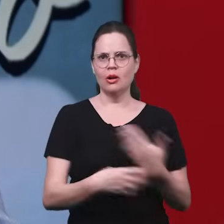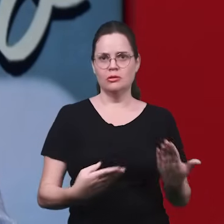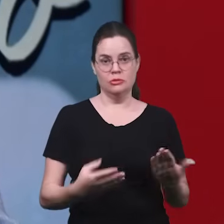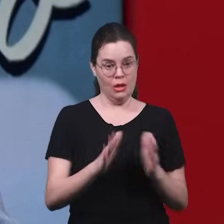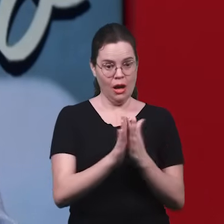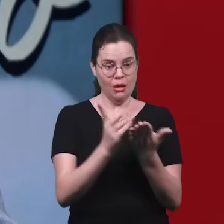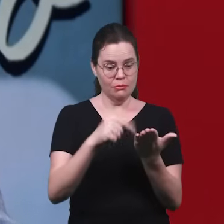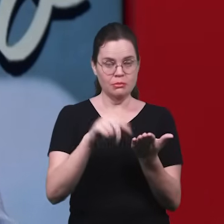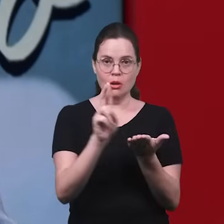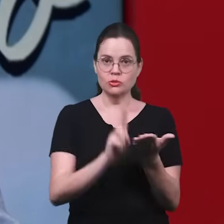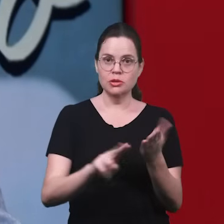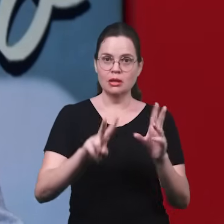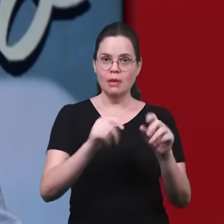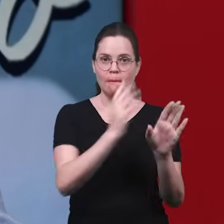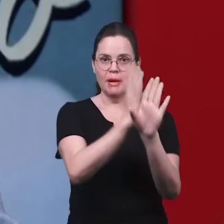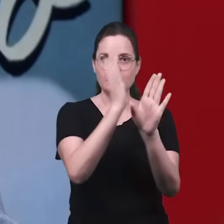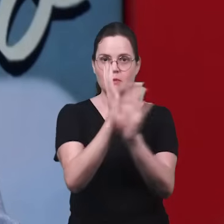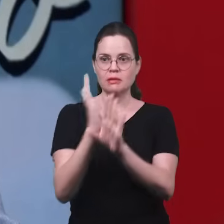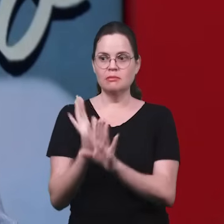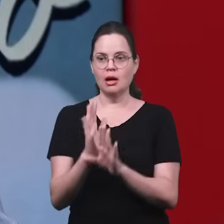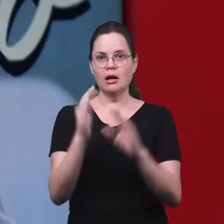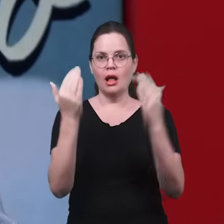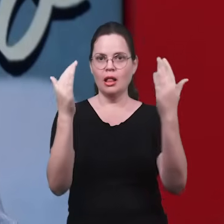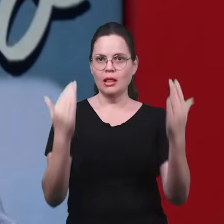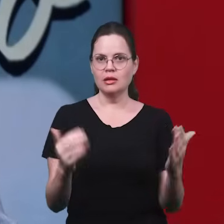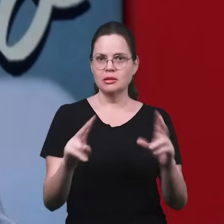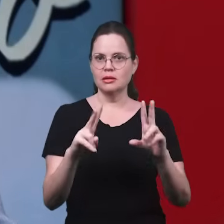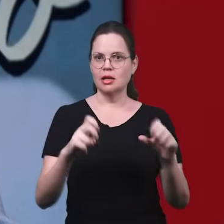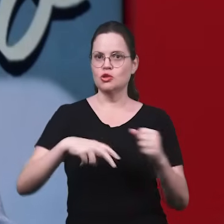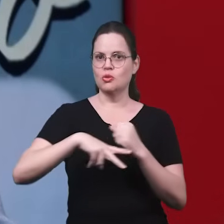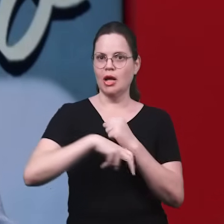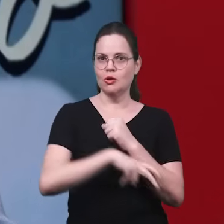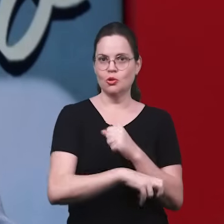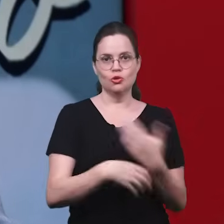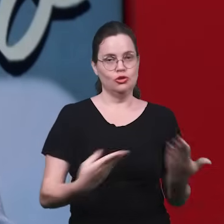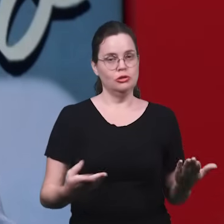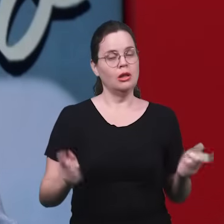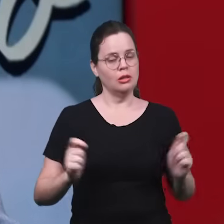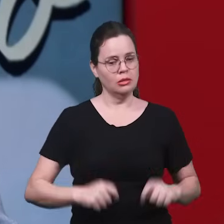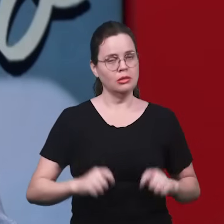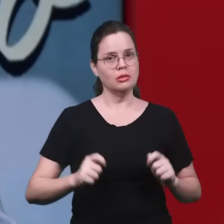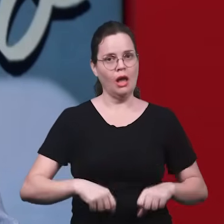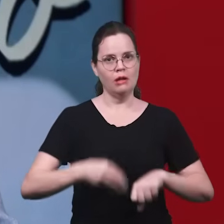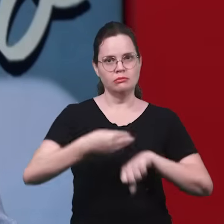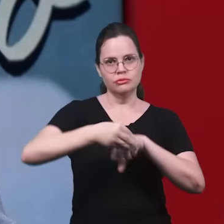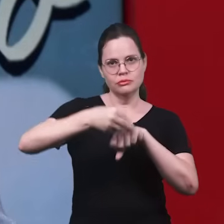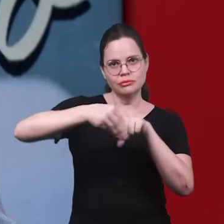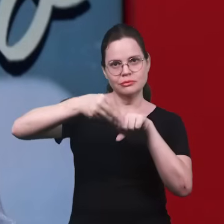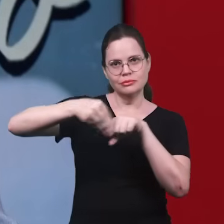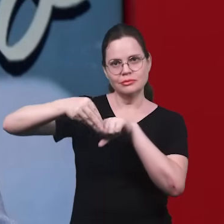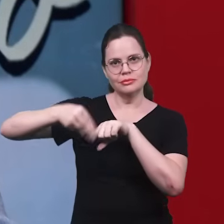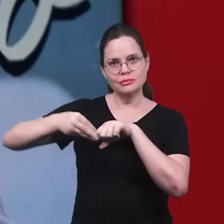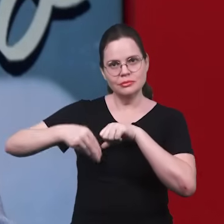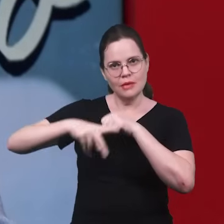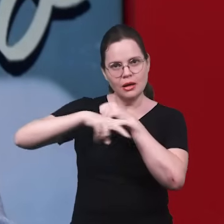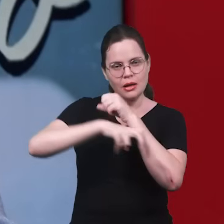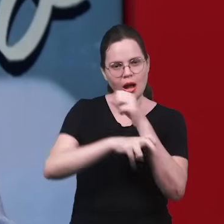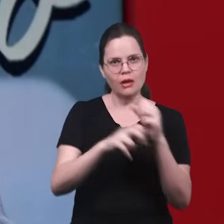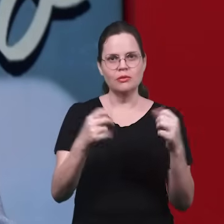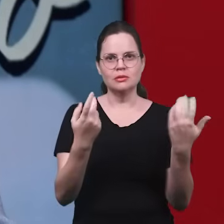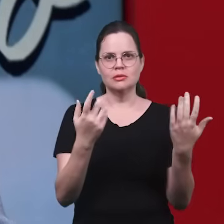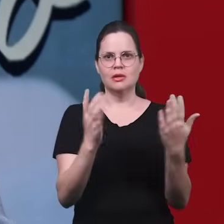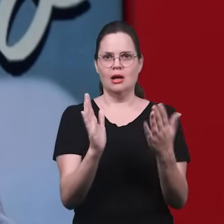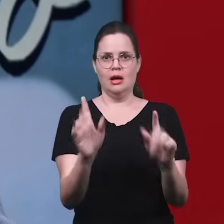para isso, até para avaliação, esse tipo de avaliação, arqueologistas, né, para avaliar a questão